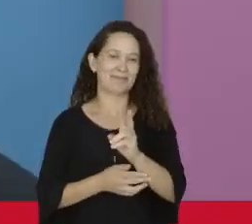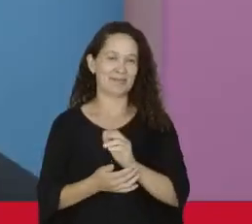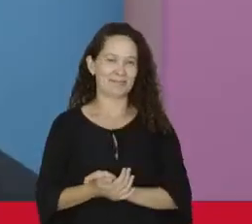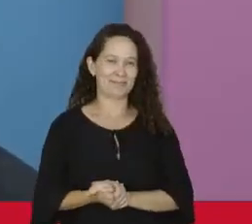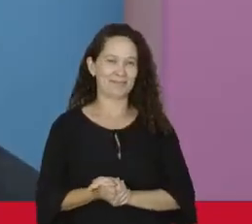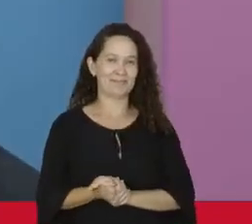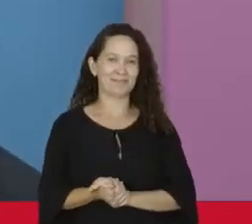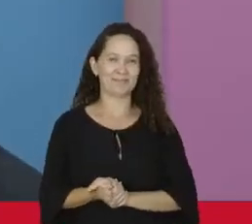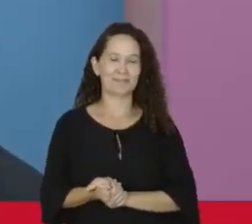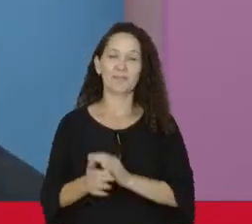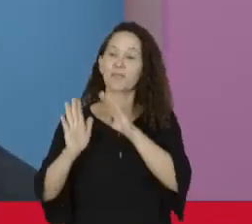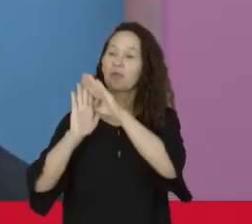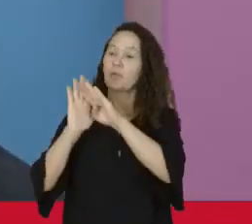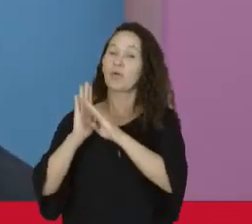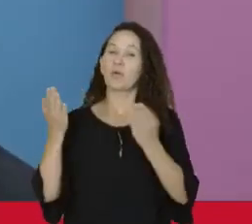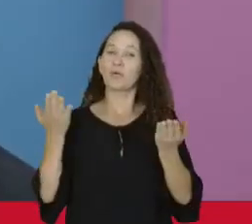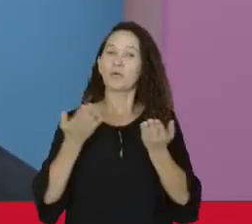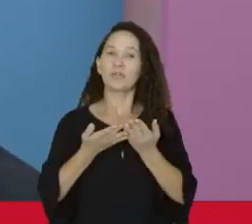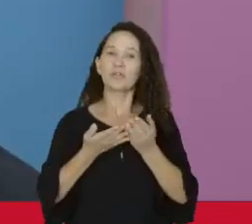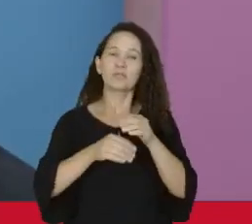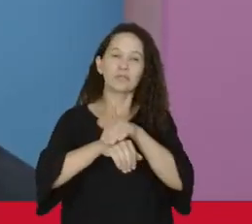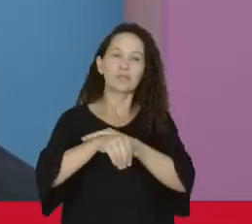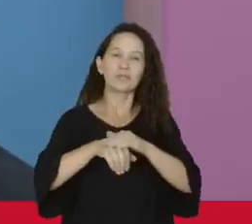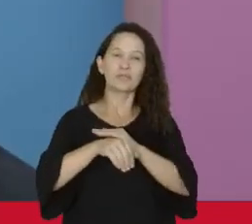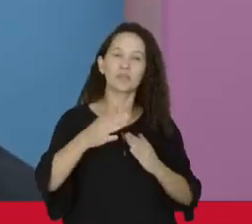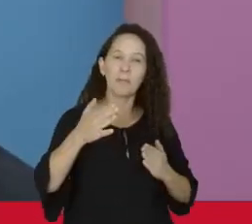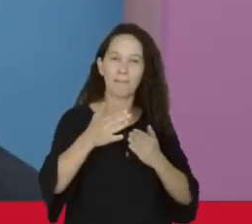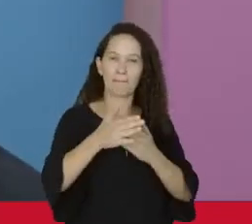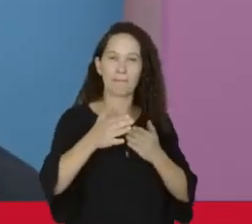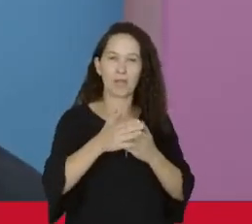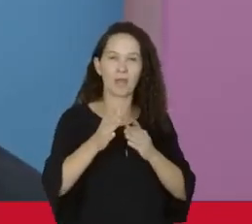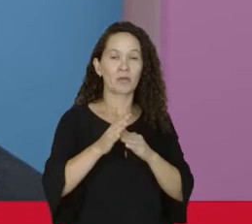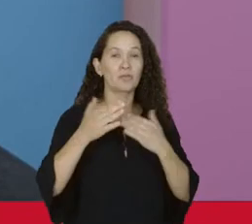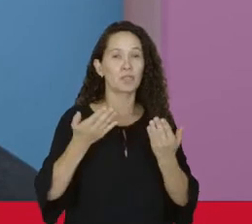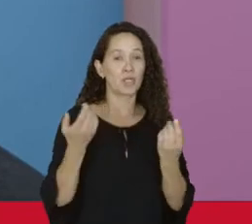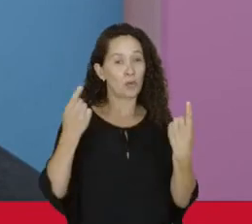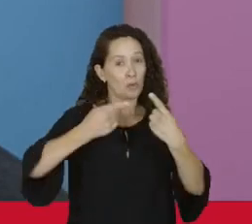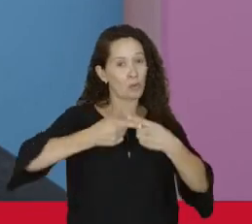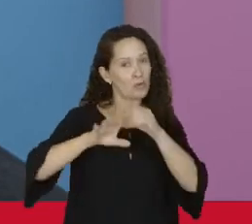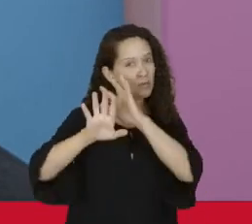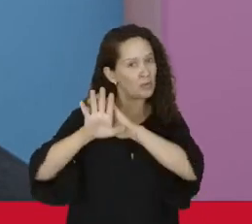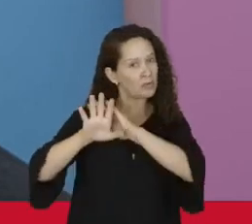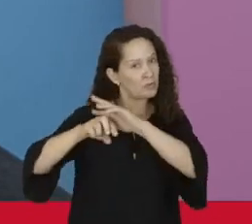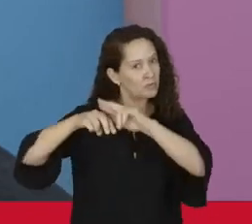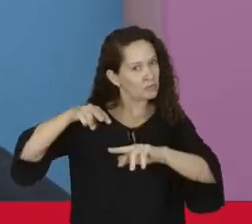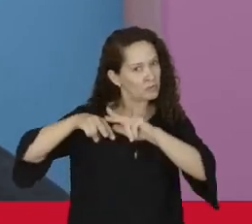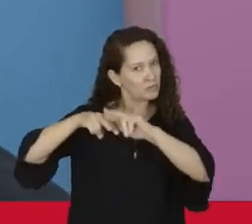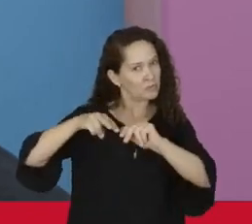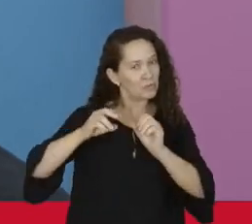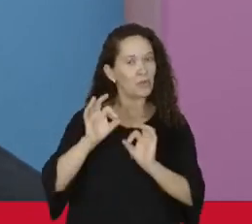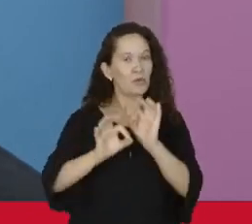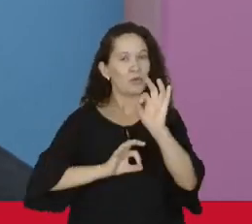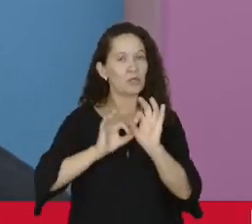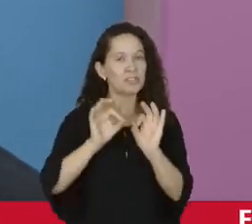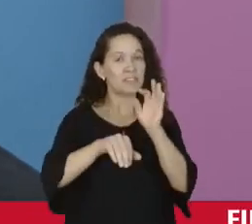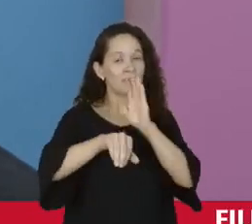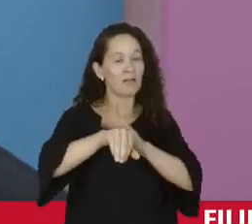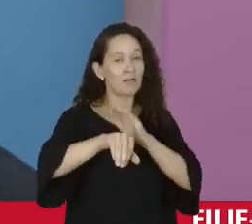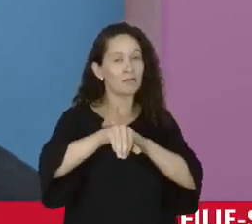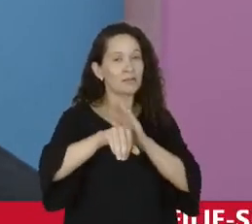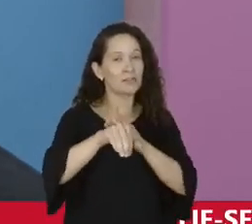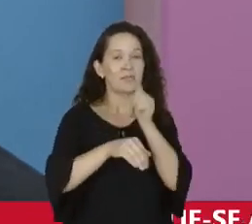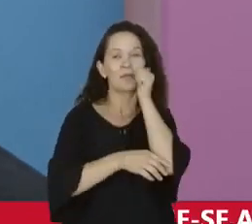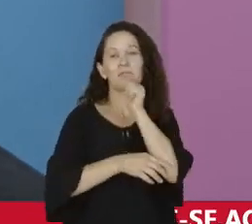tarde. No programa de hoje vamos falar dos impactos do chamado combate à ideologia de gênero nos processos